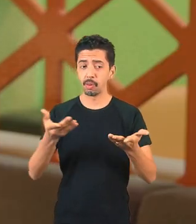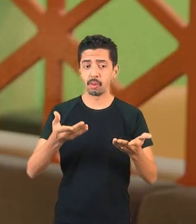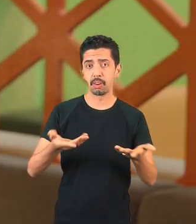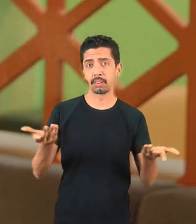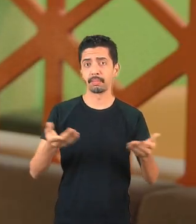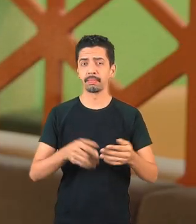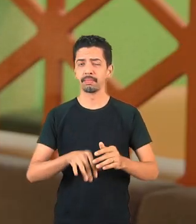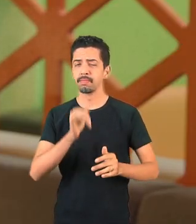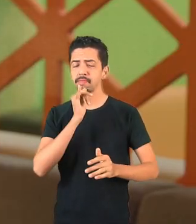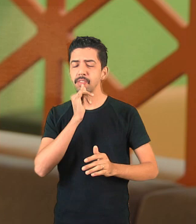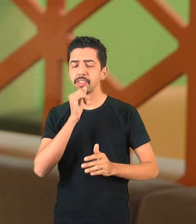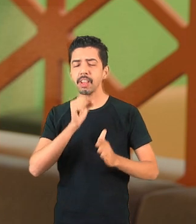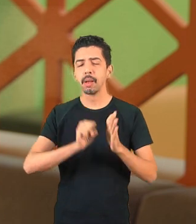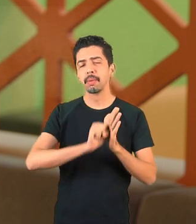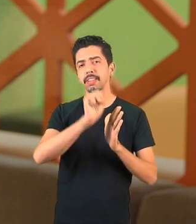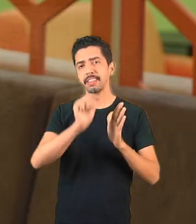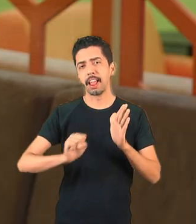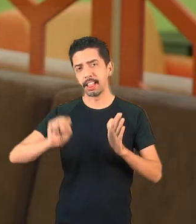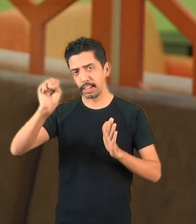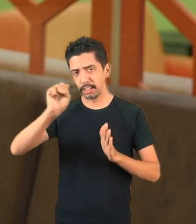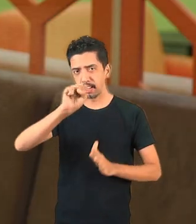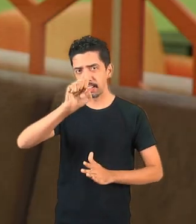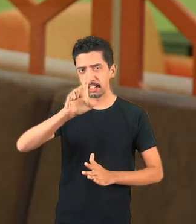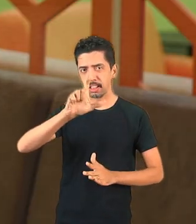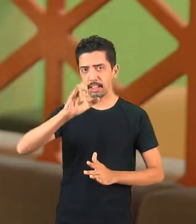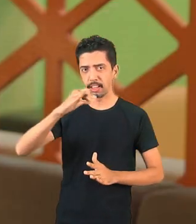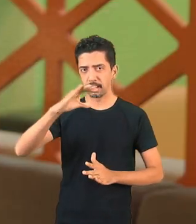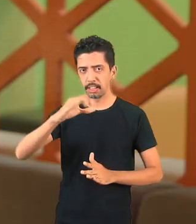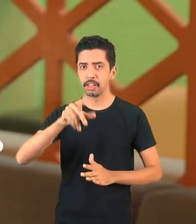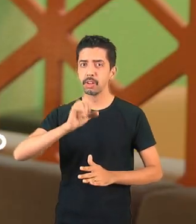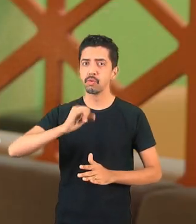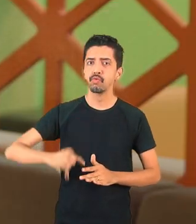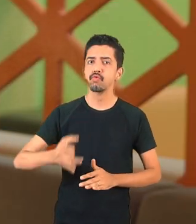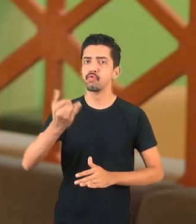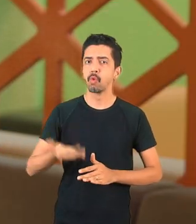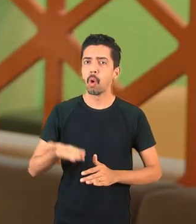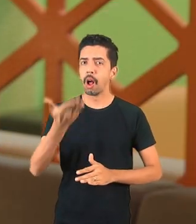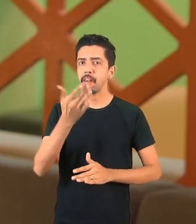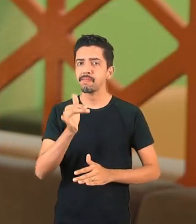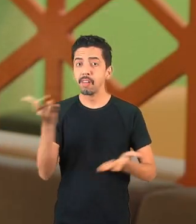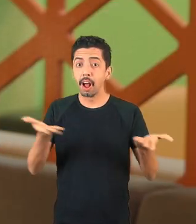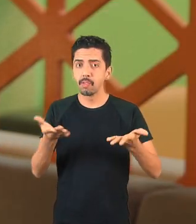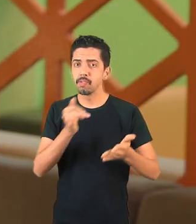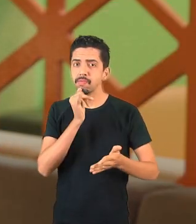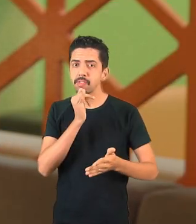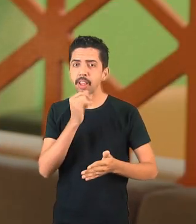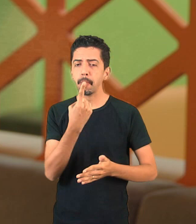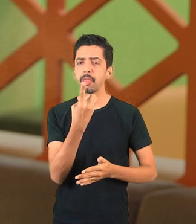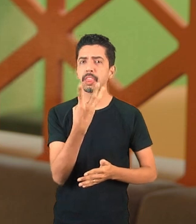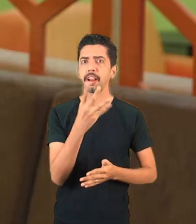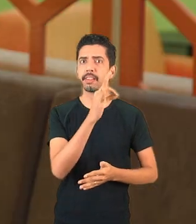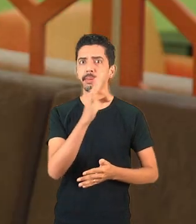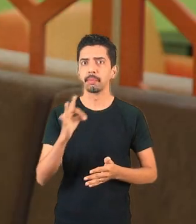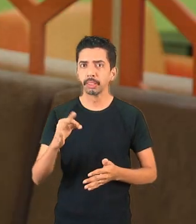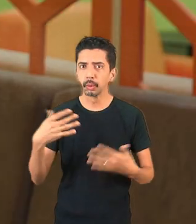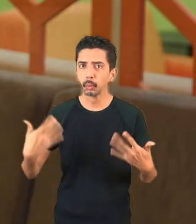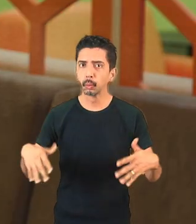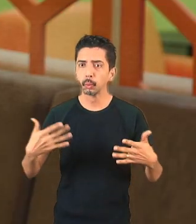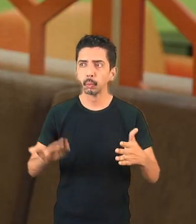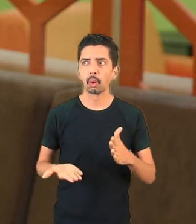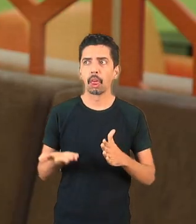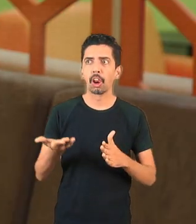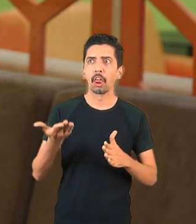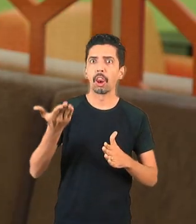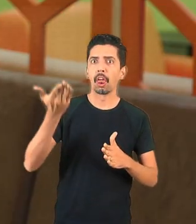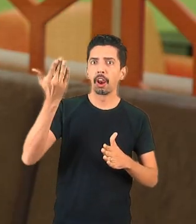juros altos como este da Selic, nesse momento subindo aí para patamar de 13%, isso sem dúvida